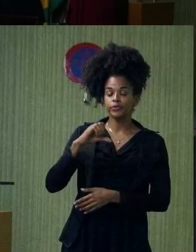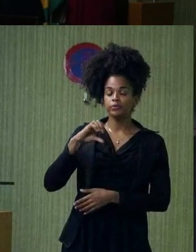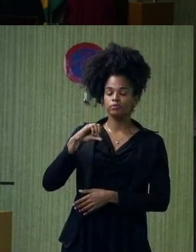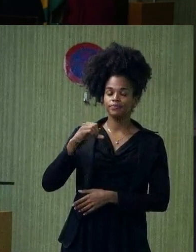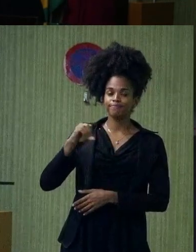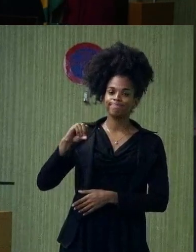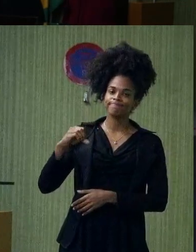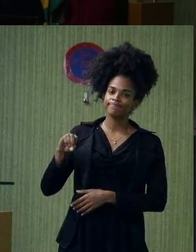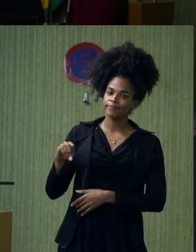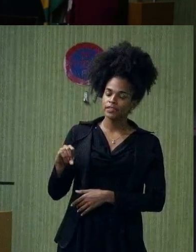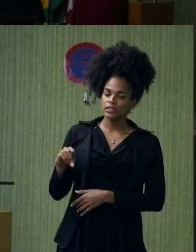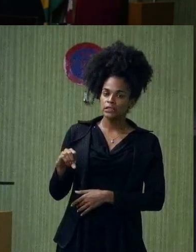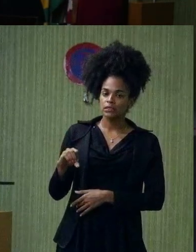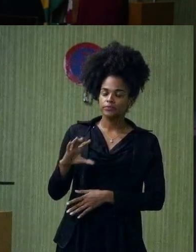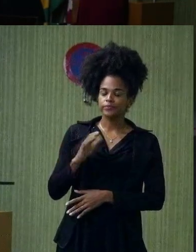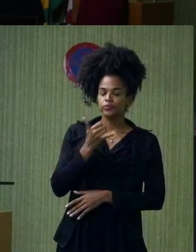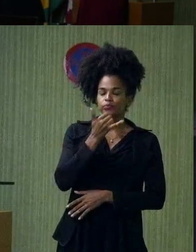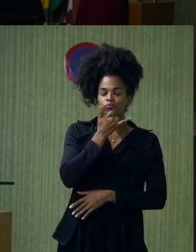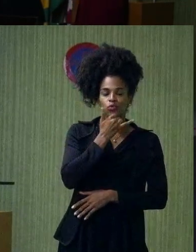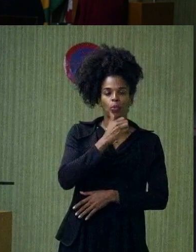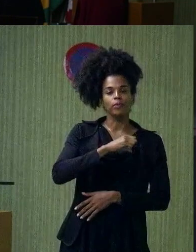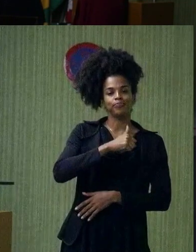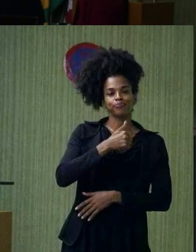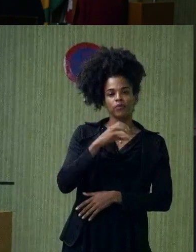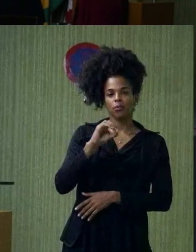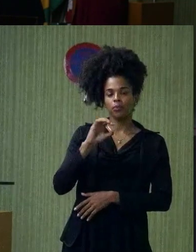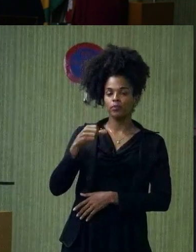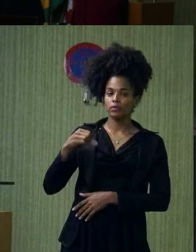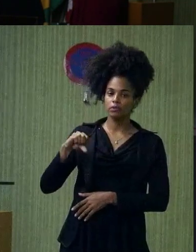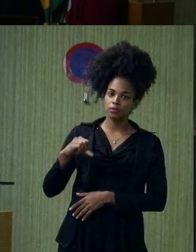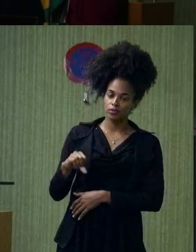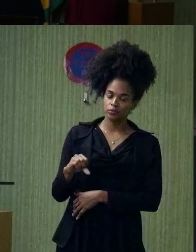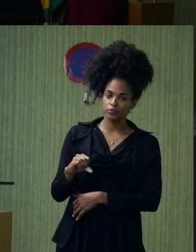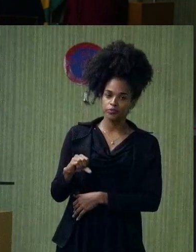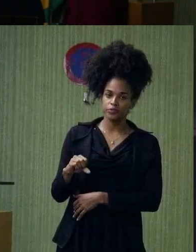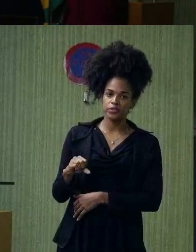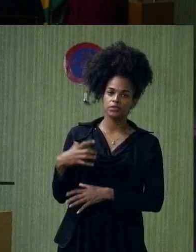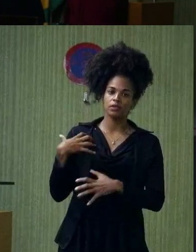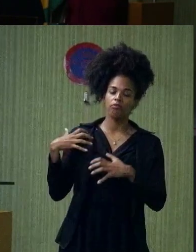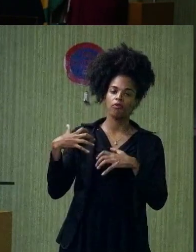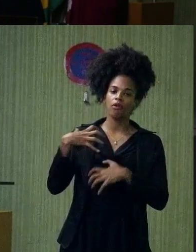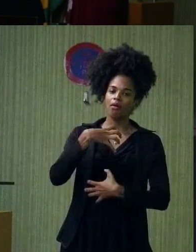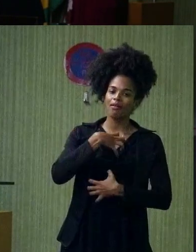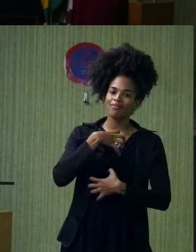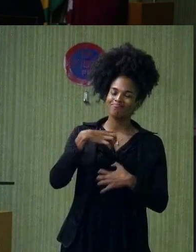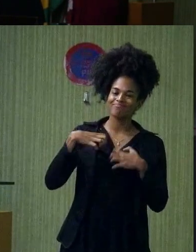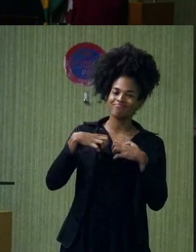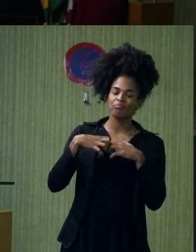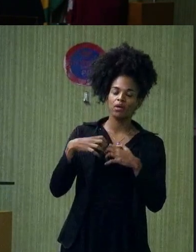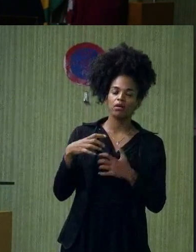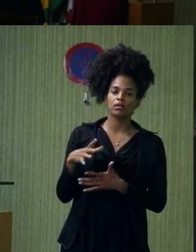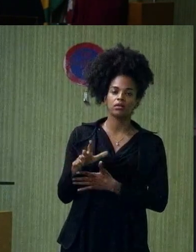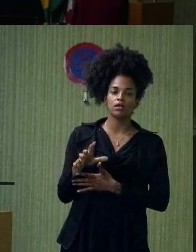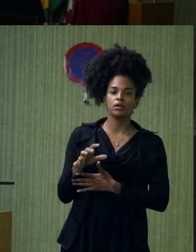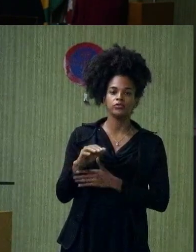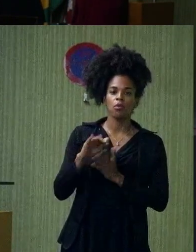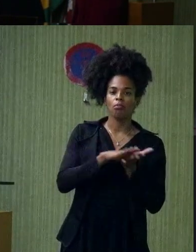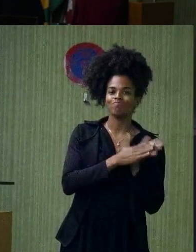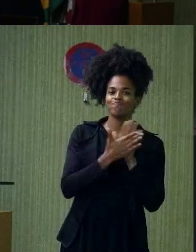ou seja tiveram seu funcionamento impactado de alguma forma pela catástrofe 600 escolas com infraestrutura